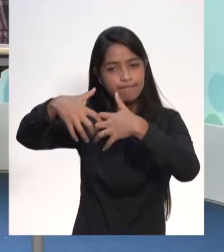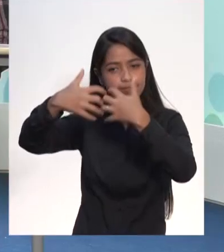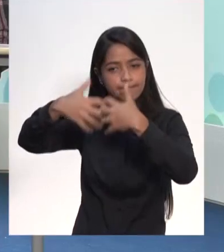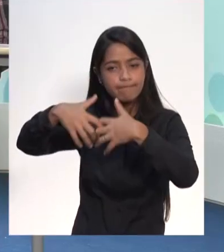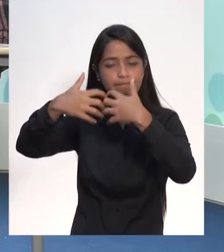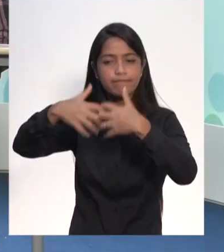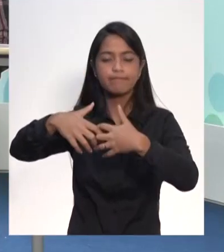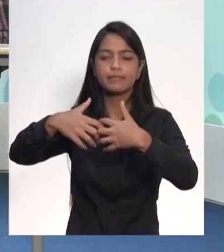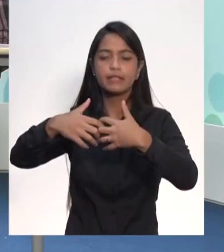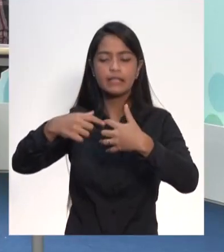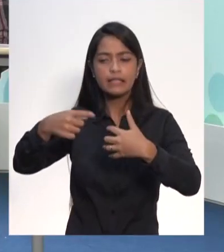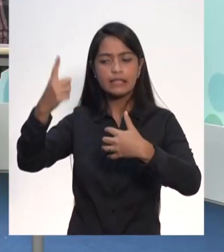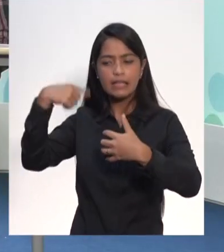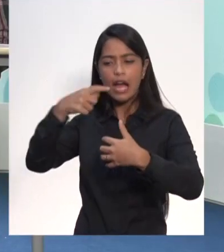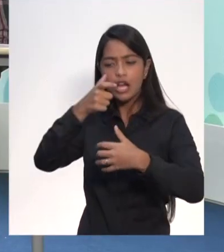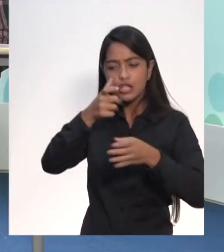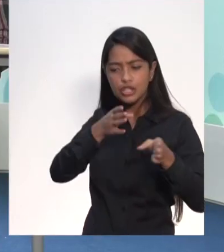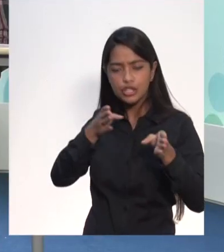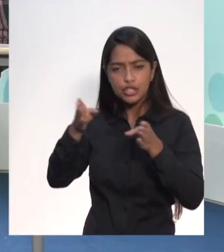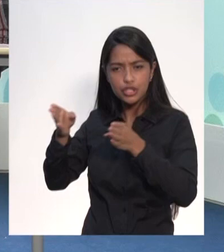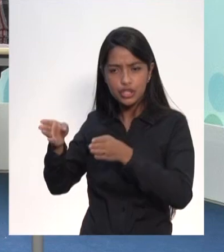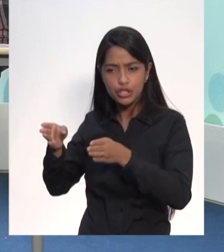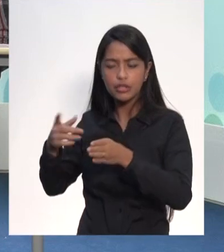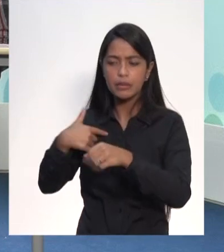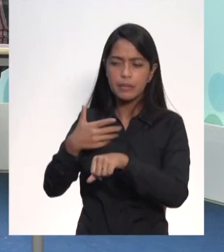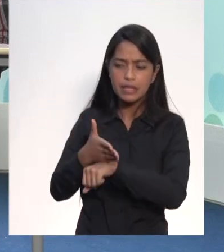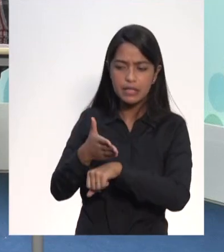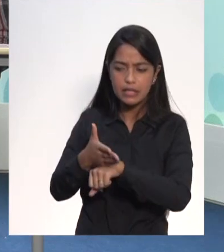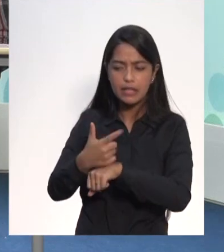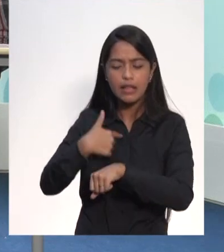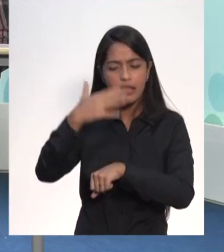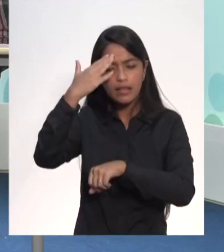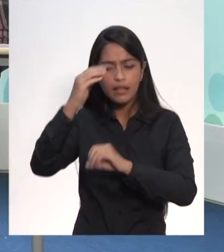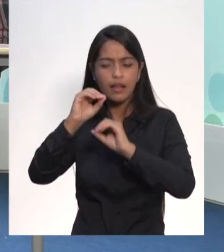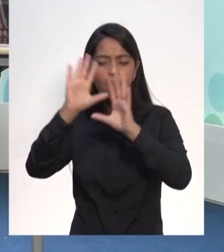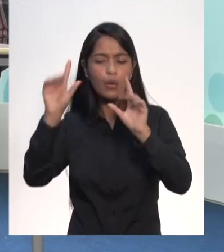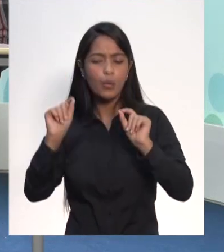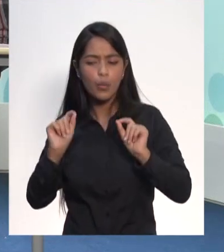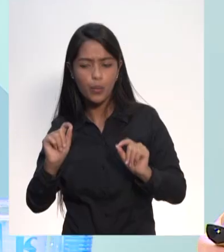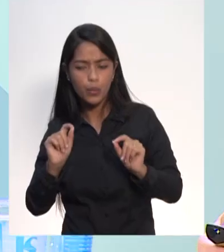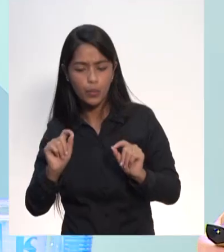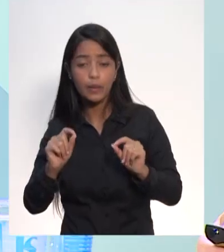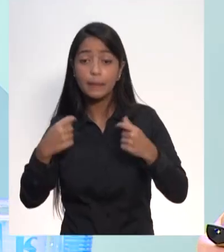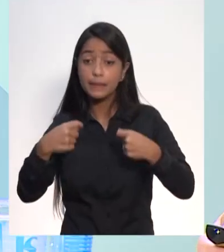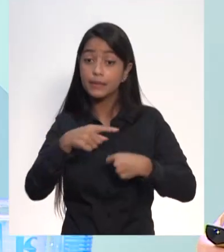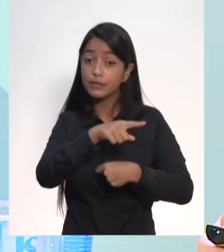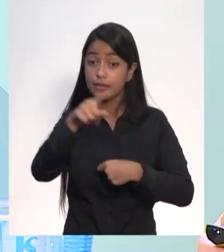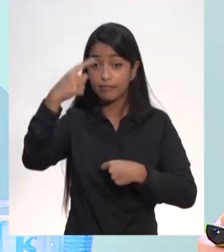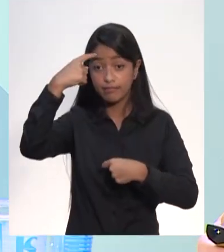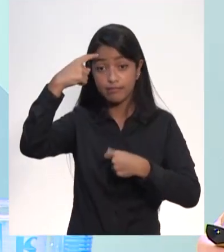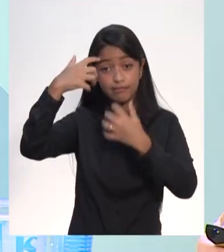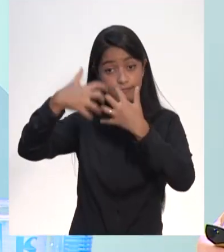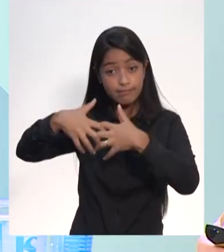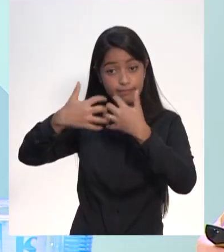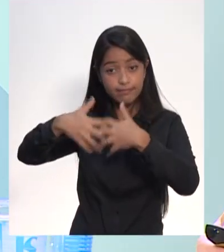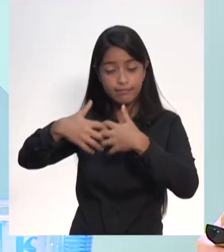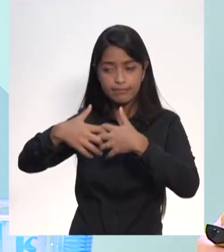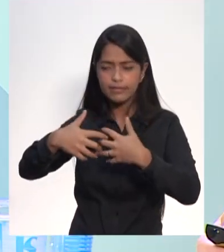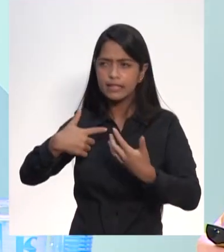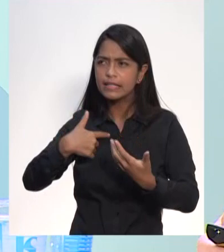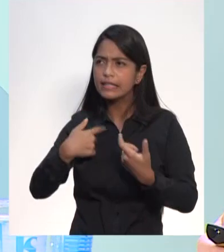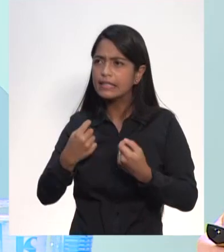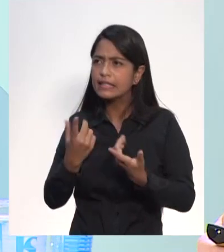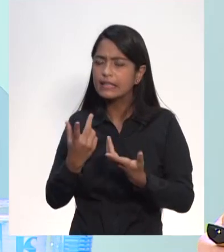que eu assisti, daquilo que eu participei, o que está claro para mim, o que eu ainda tenho dúvida, o que eu preciso pedir ajuda